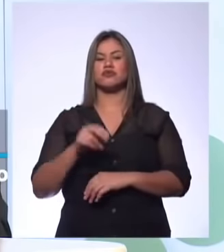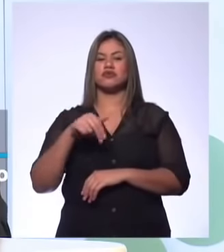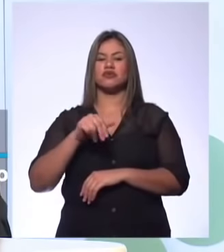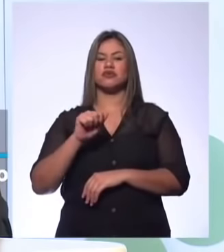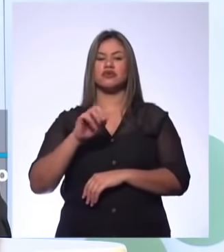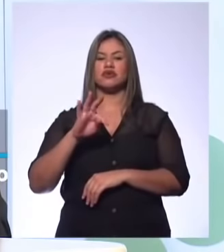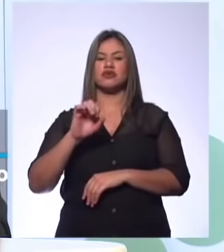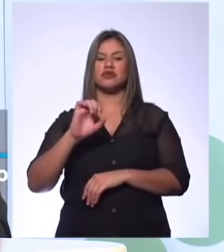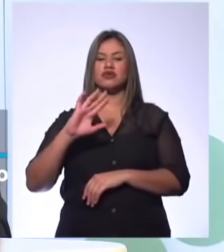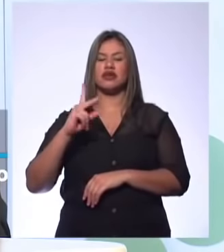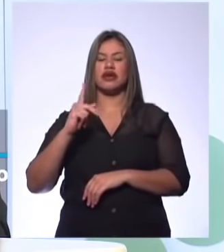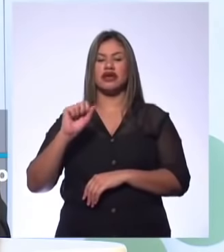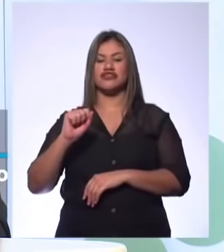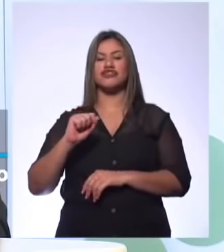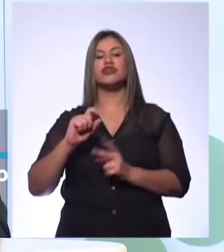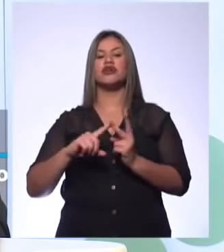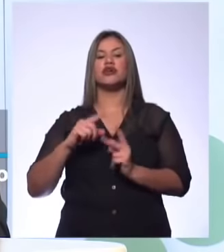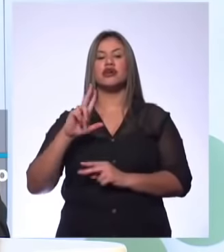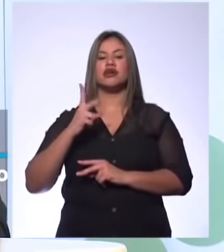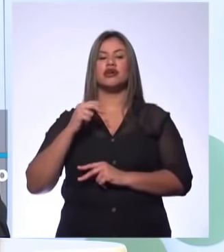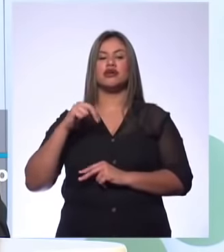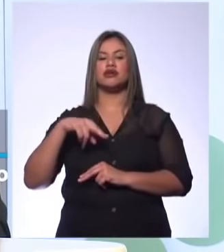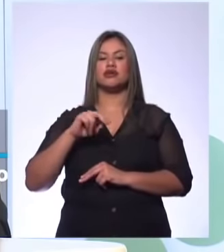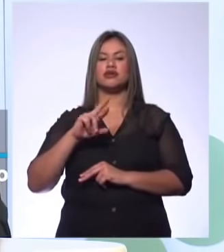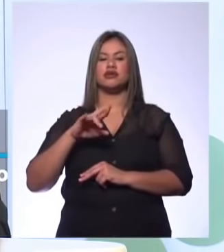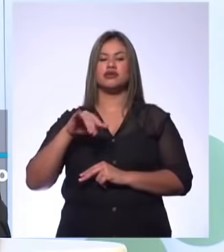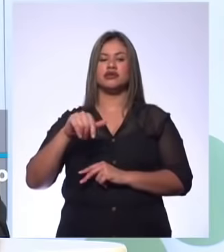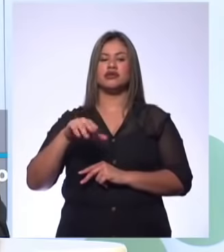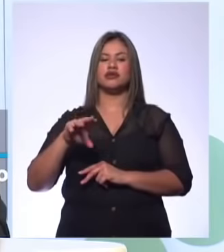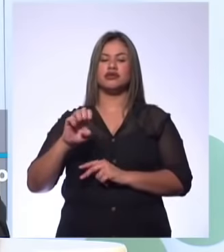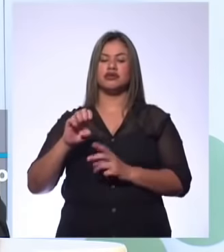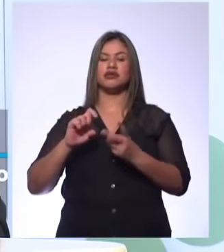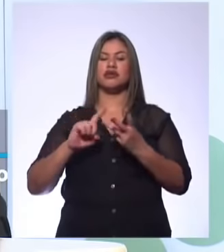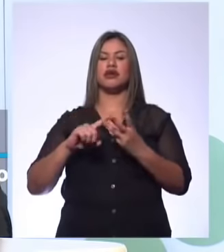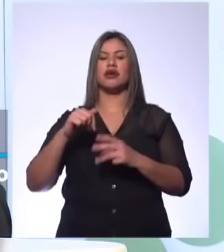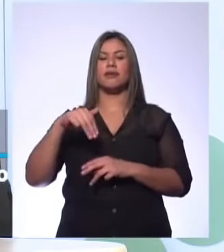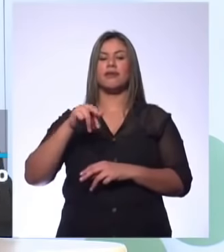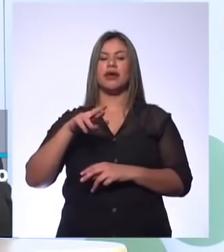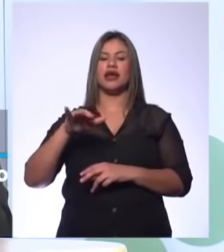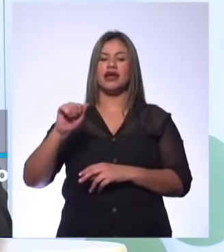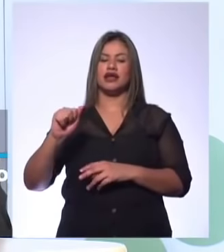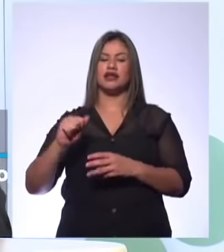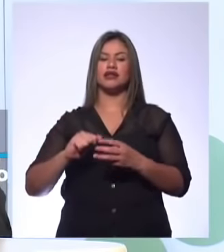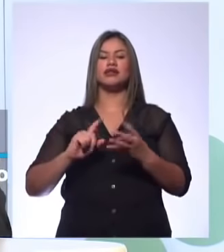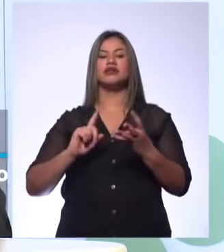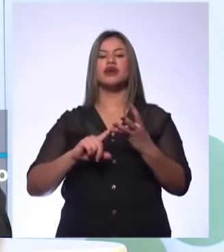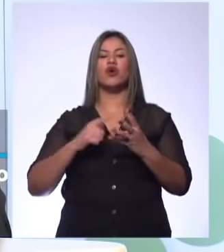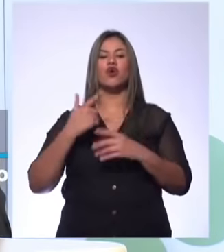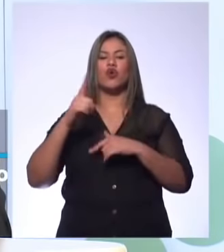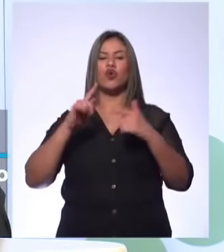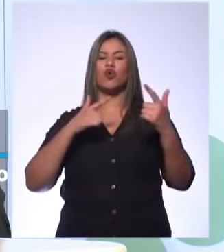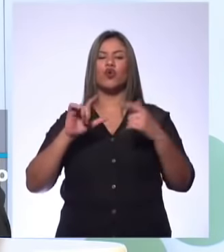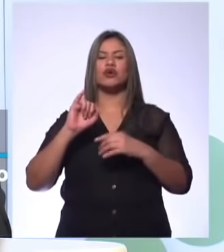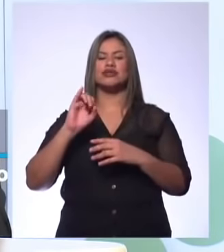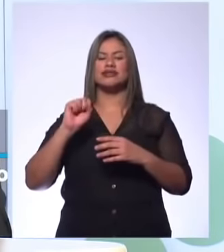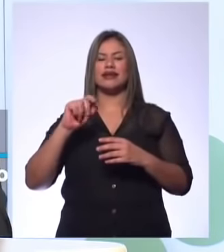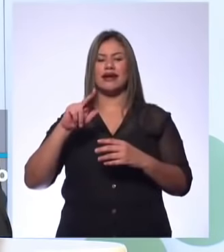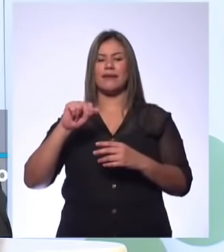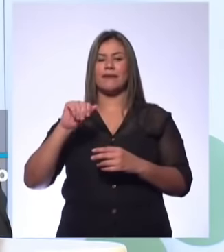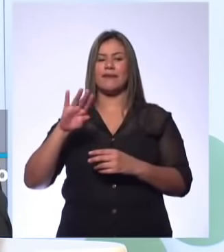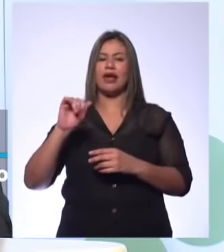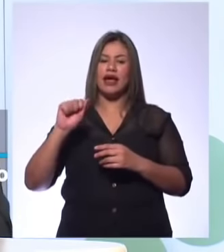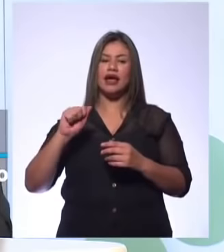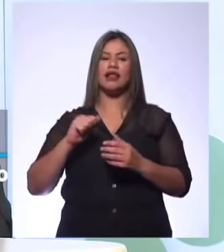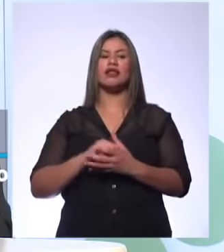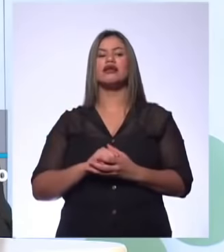Natasha, Henrique, quem mais? Maria Clara e outros estudantes. Isabela está